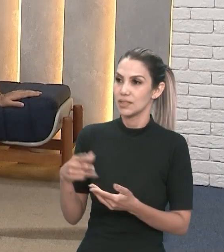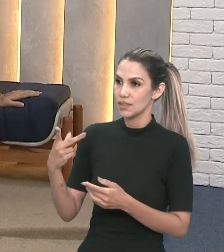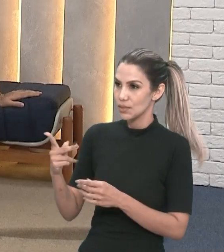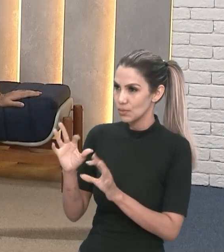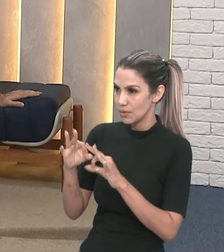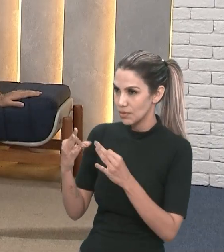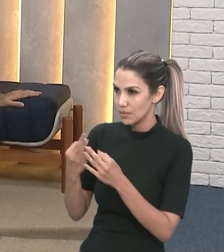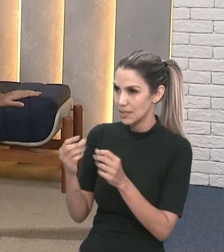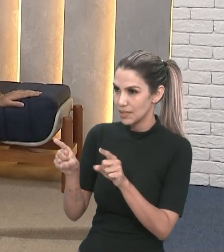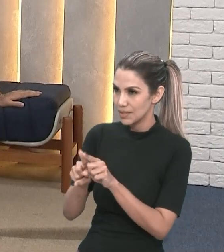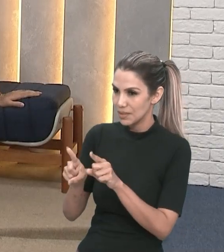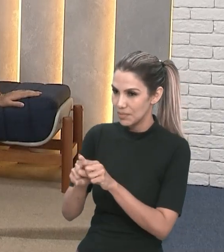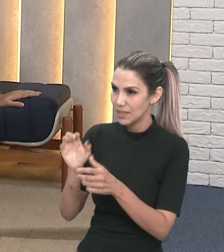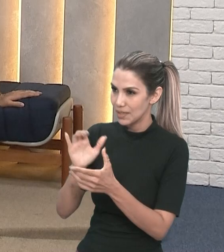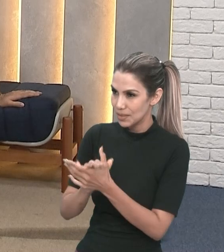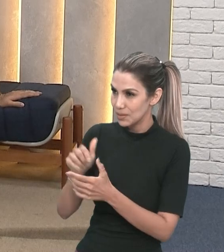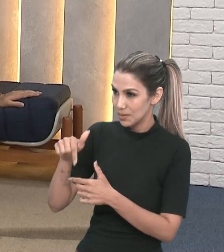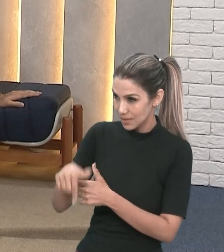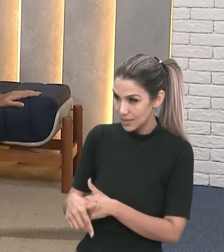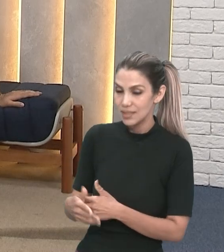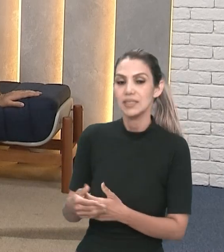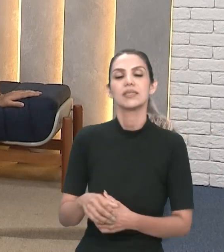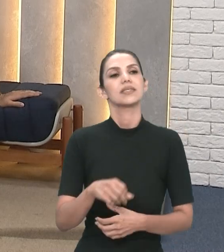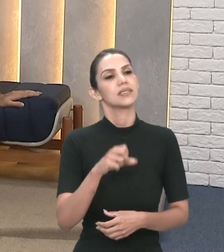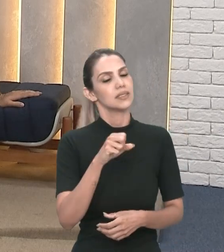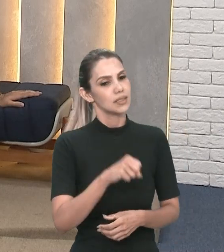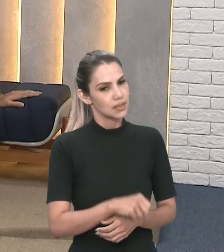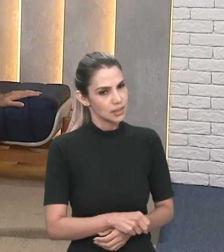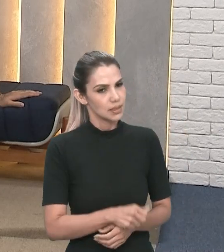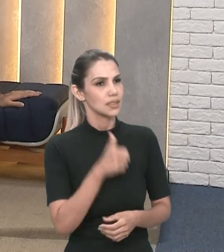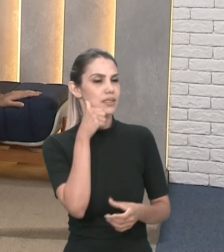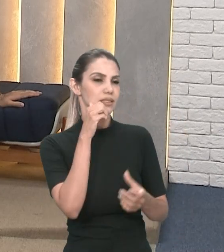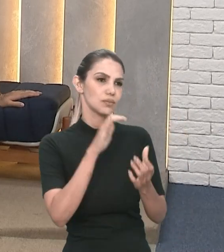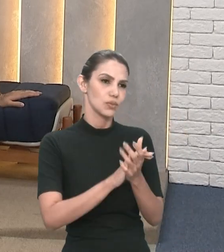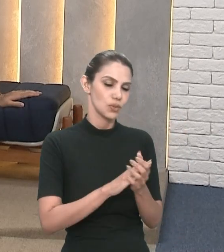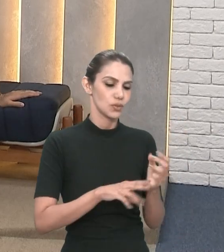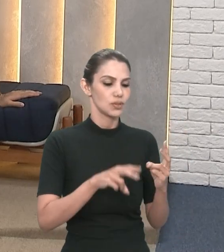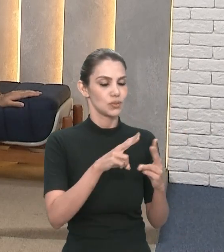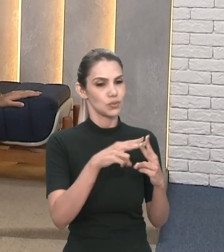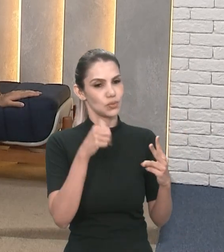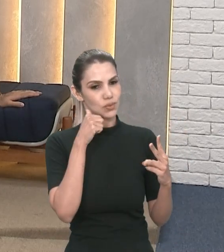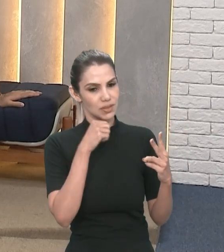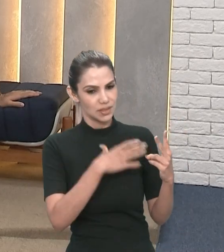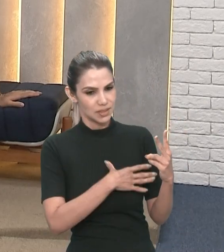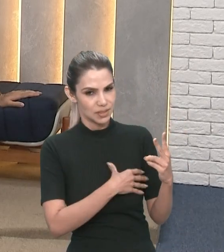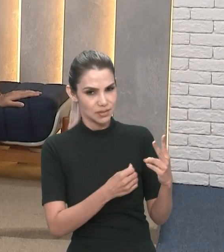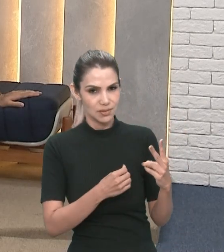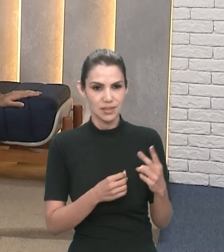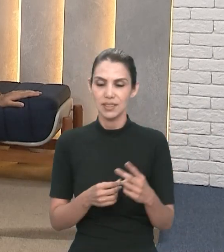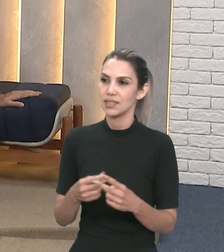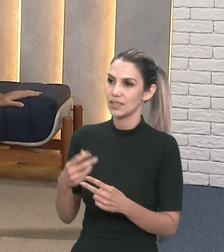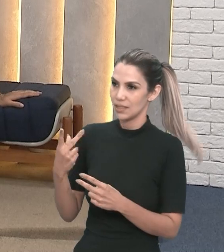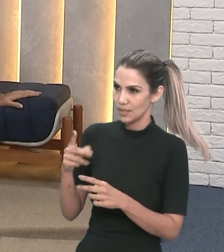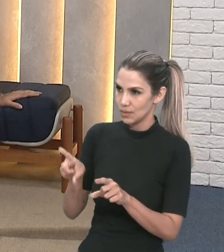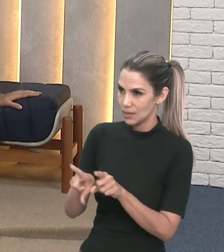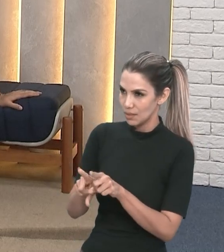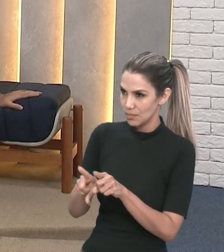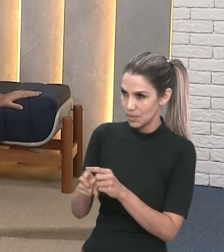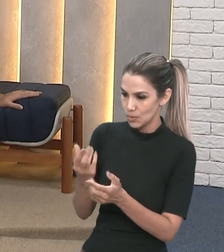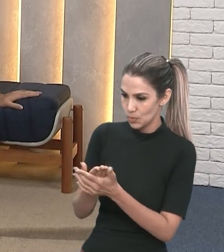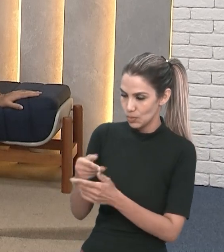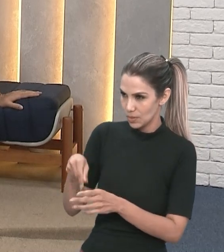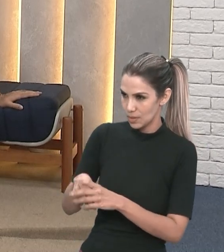Por aqui. A esposa, 2 filhas, estamos aí. Passaram pela universidade aqui também? Não.